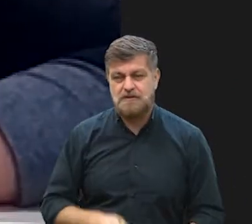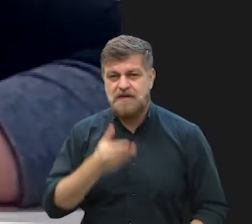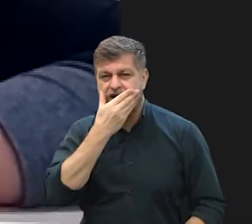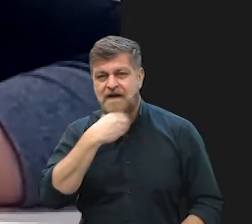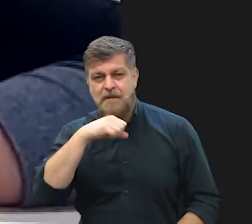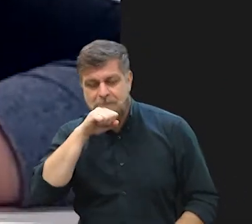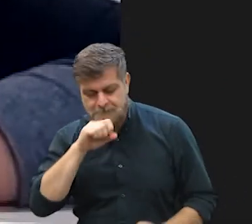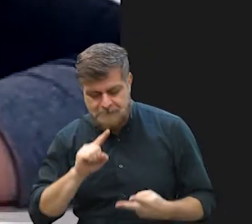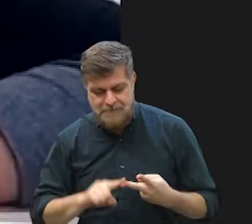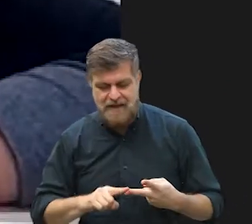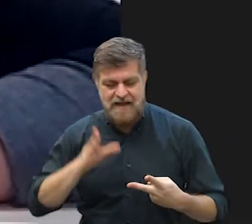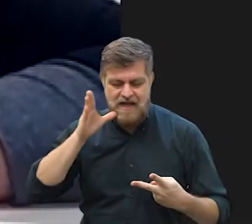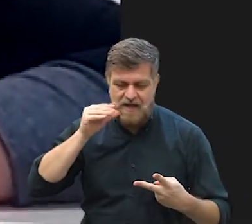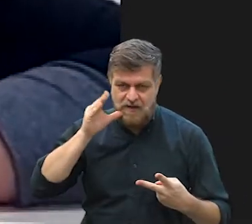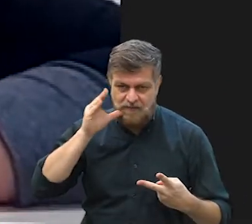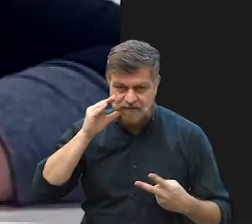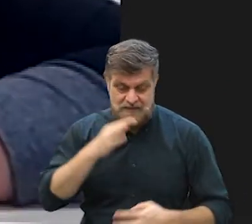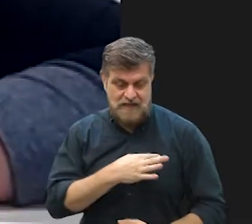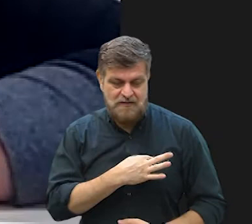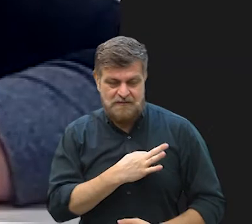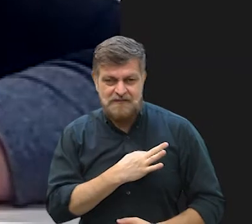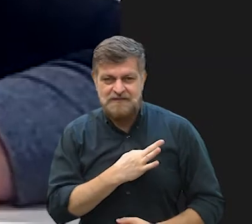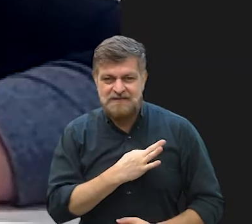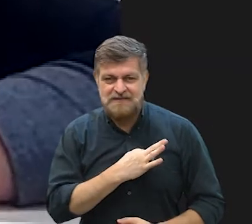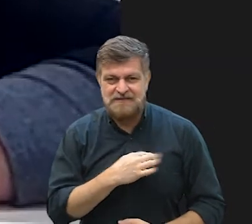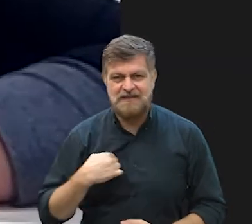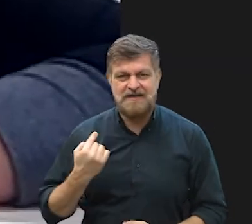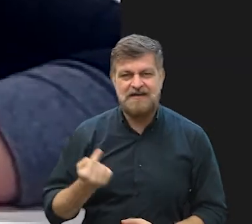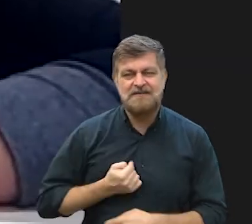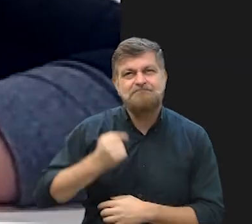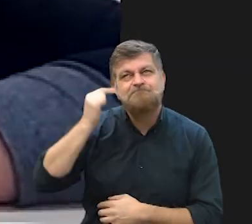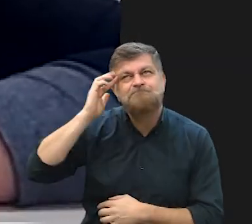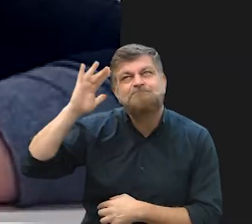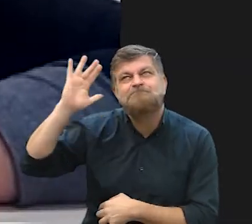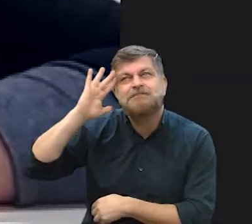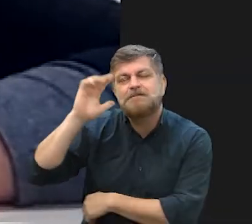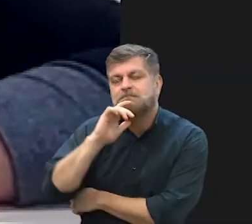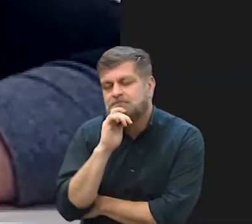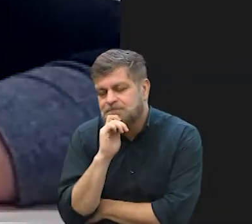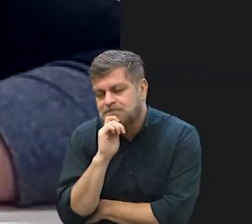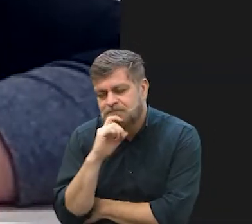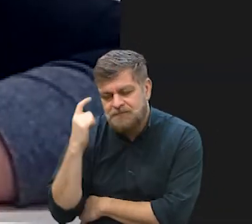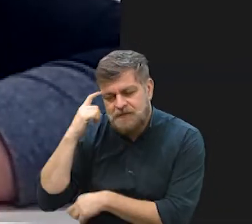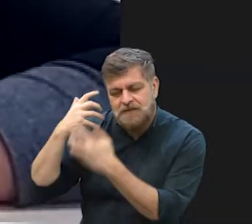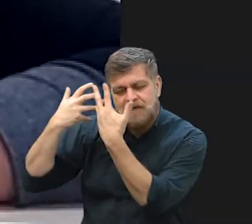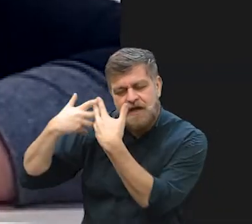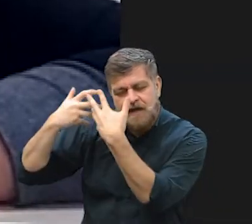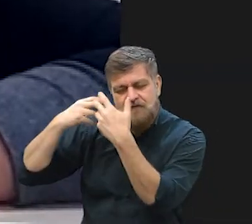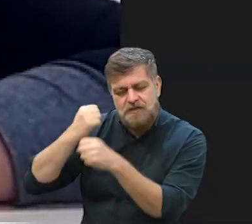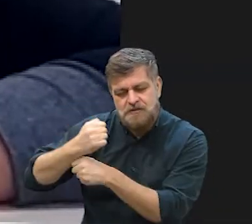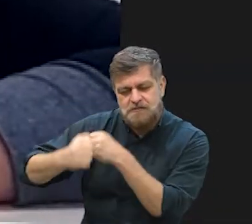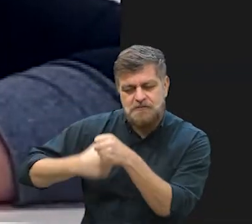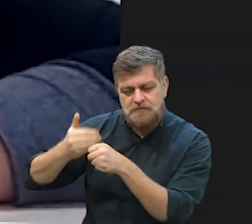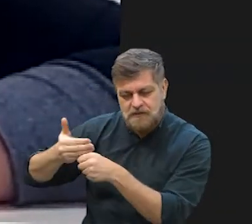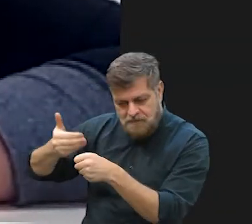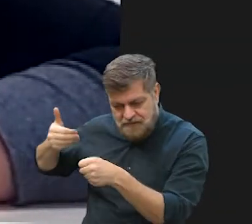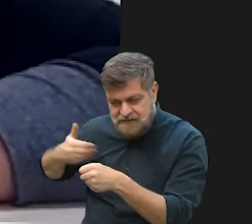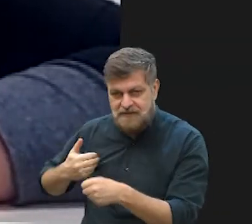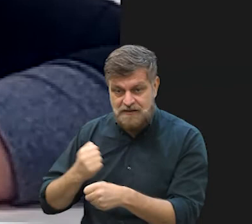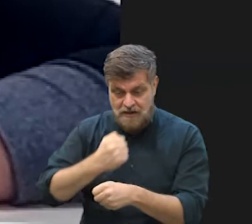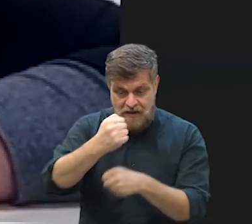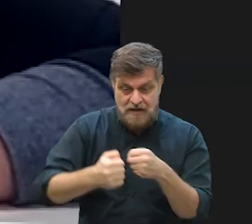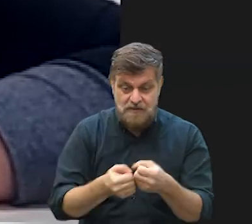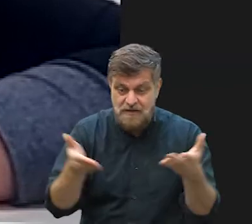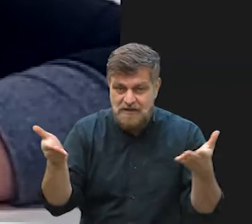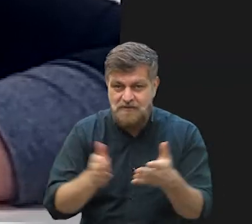enfim, colaboradores, né, voluntários, a gente pensou muito nisso e refletiu muito sobre isso ano passado, e esse ano ainda a gente vem